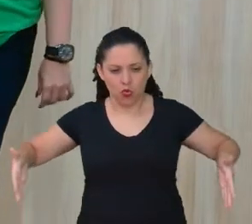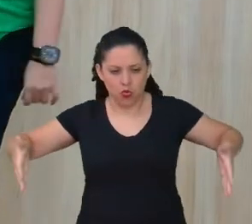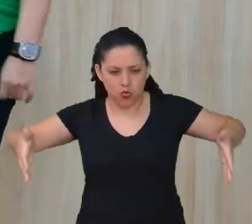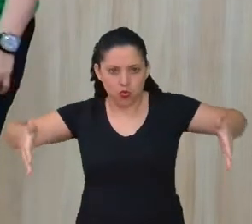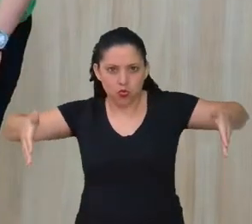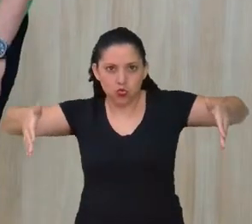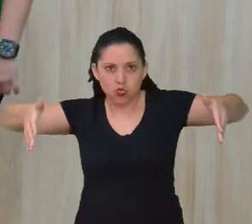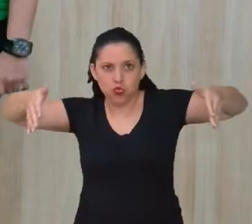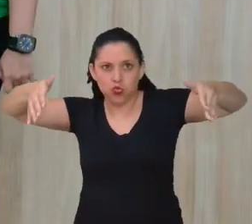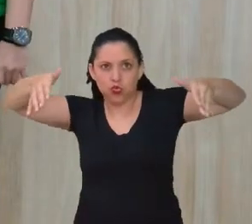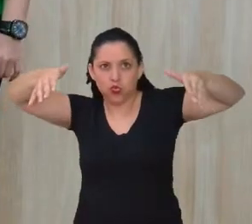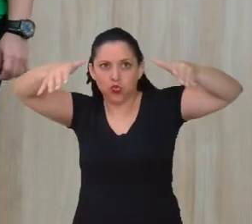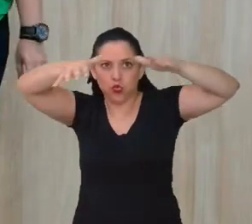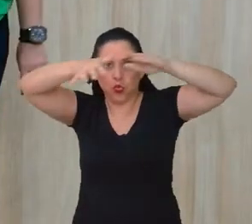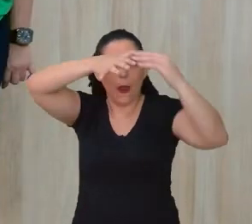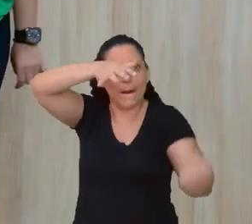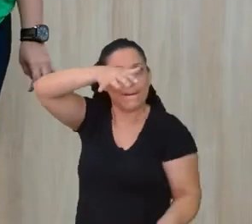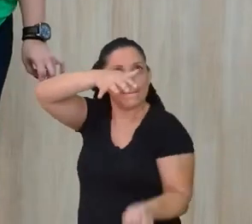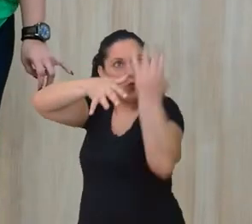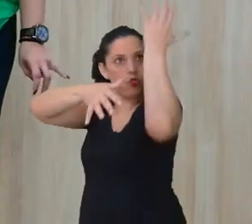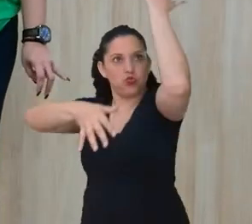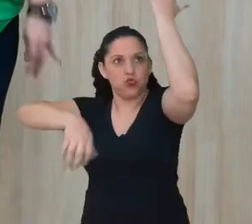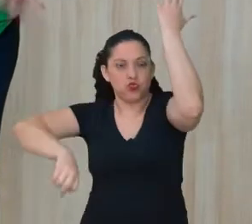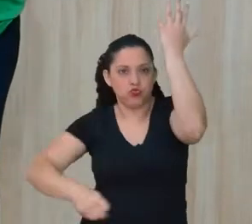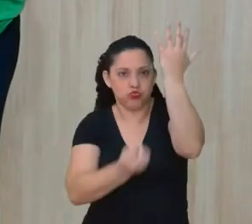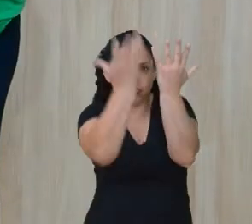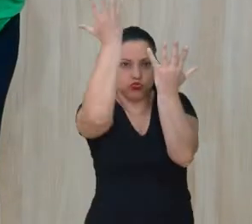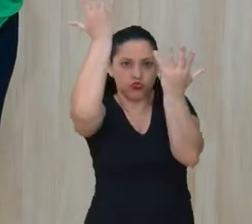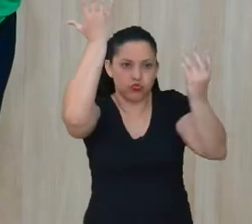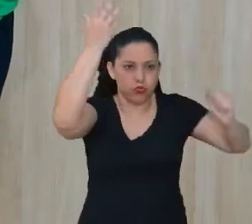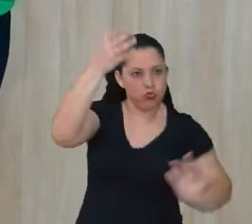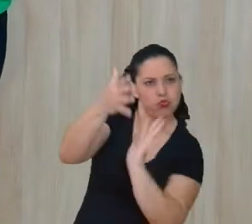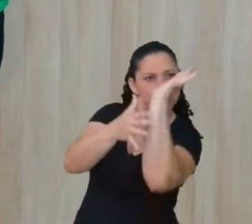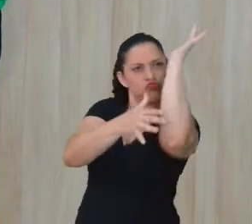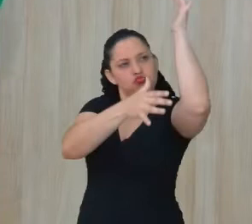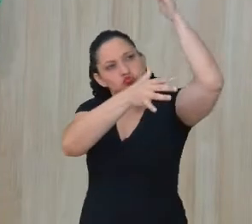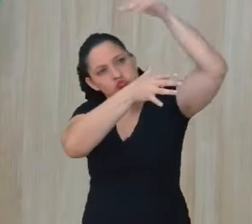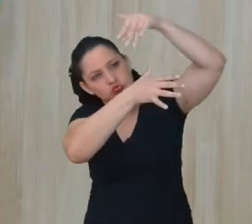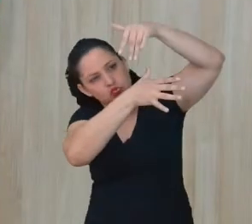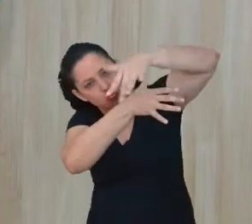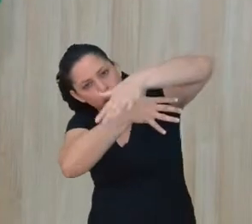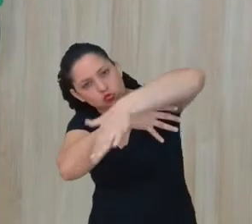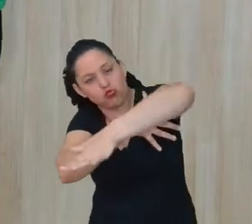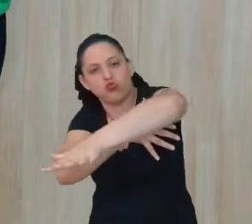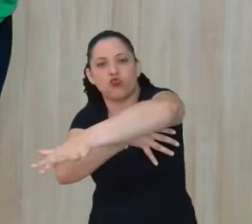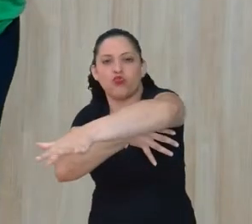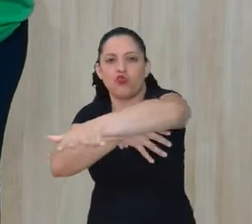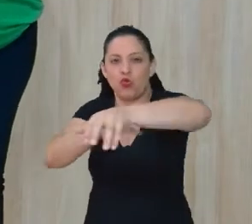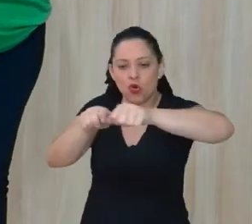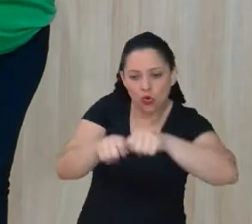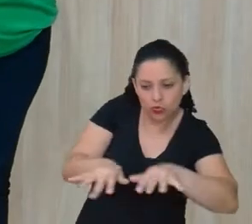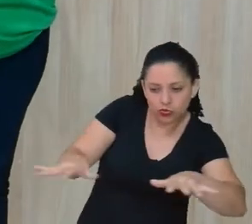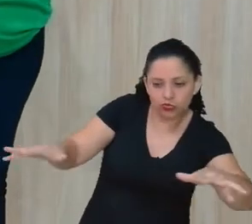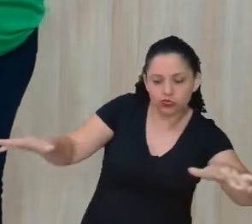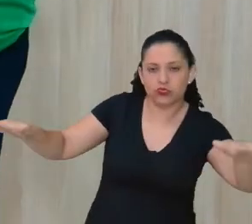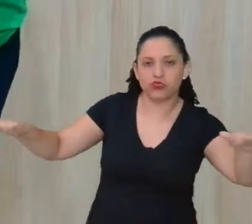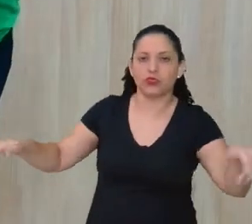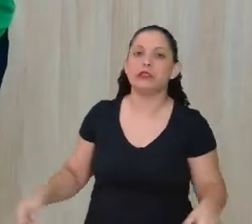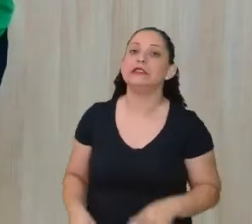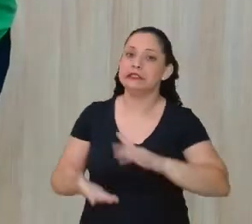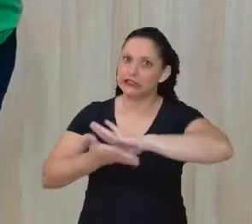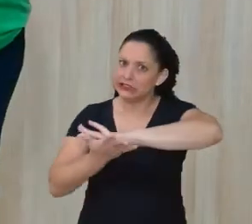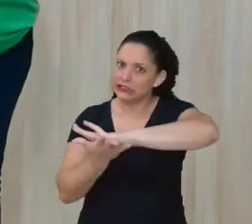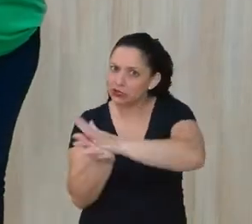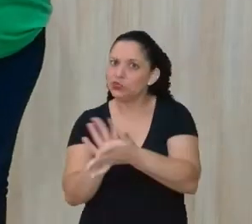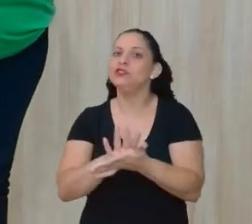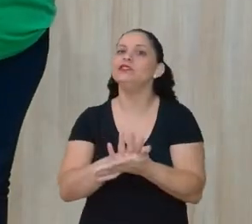são esses fenômenos aí que podem causar desastres naturais, principalmente se esses vulcões estão no